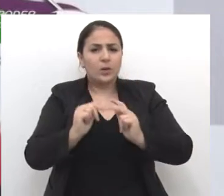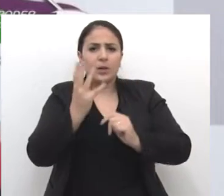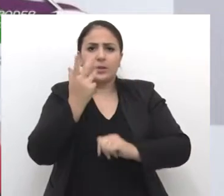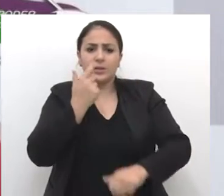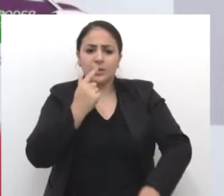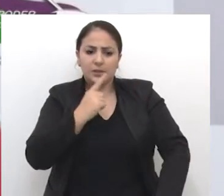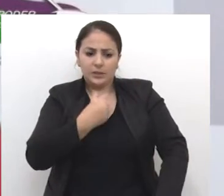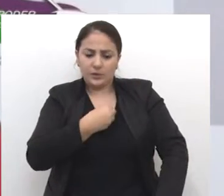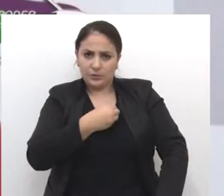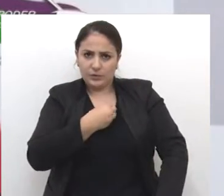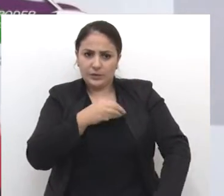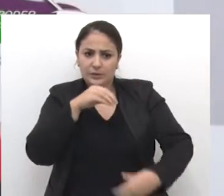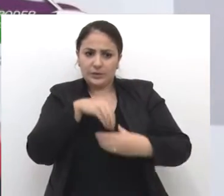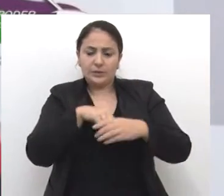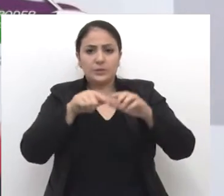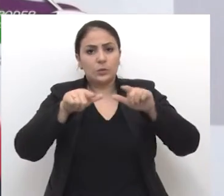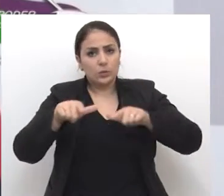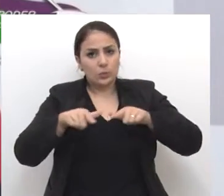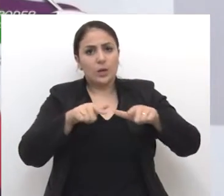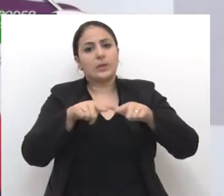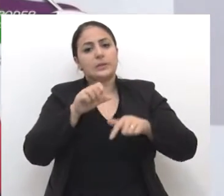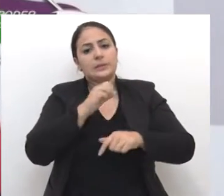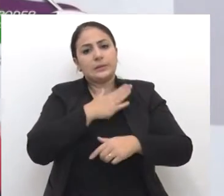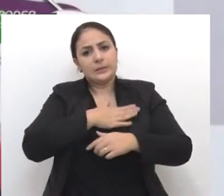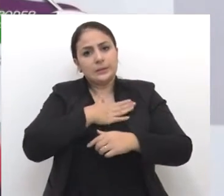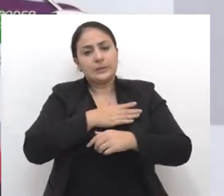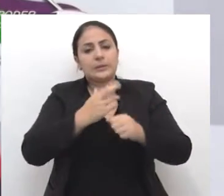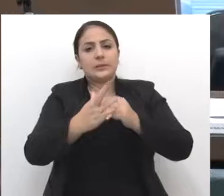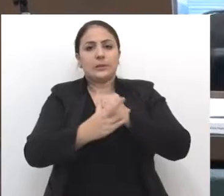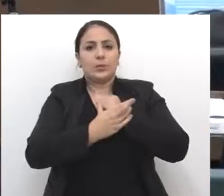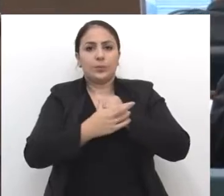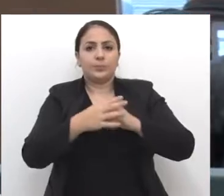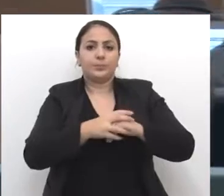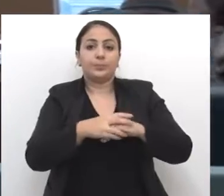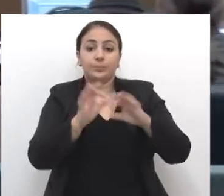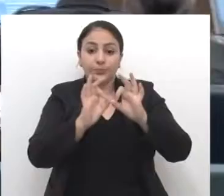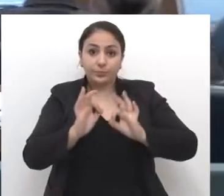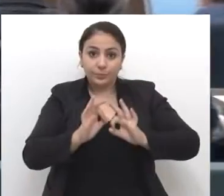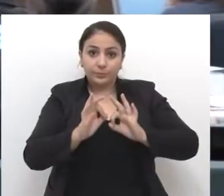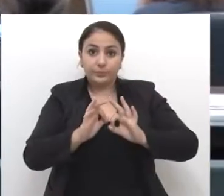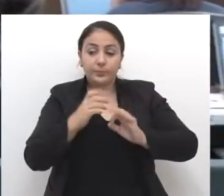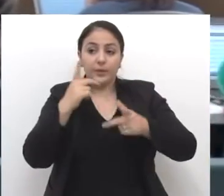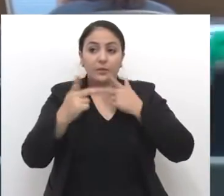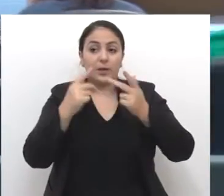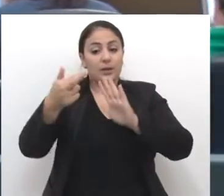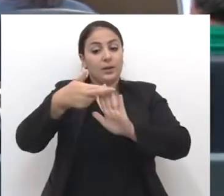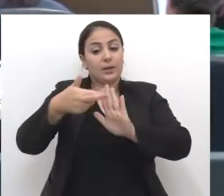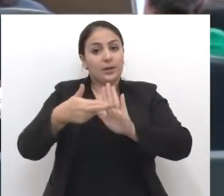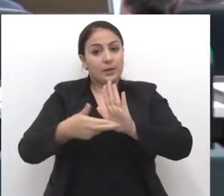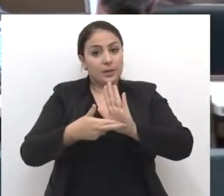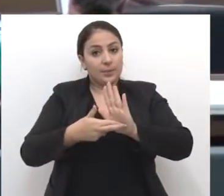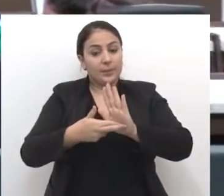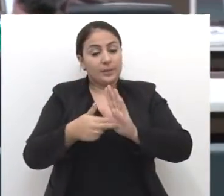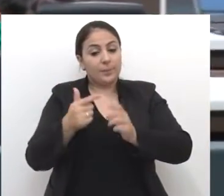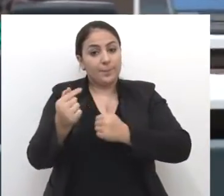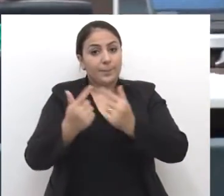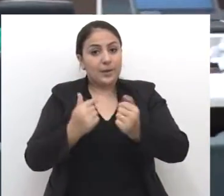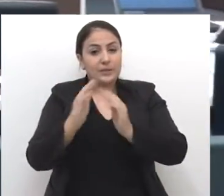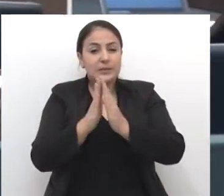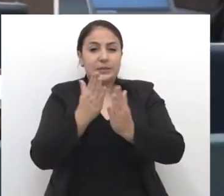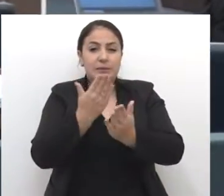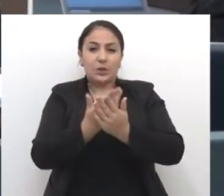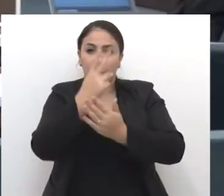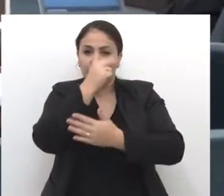pessoas que estejam dentro desse estabelecimento sintam-se seguros. O projeto estabelece os critérios para a evacuação